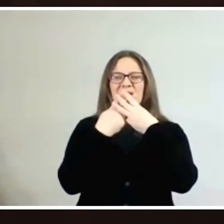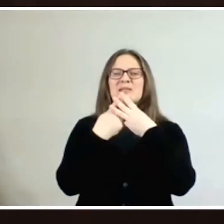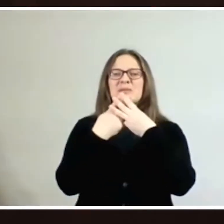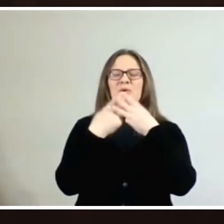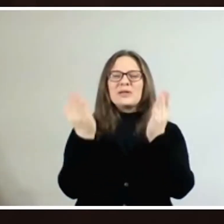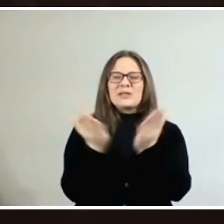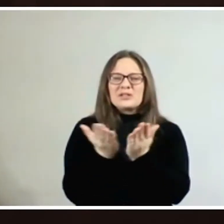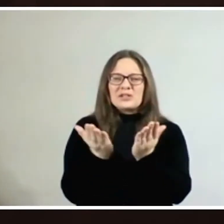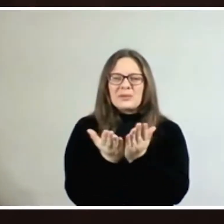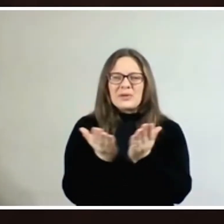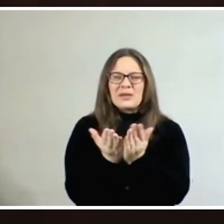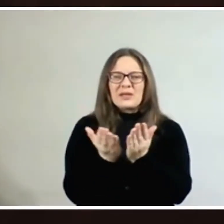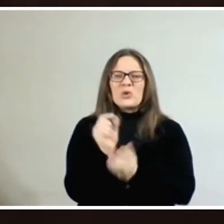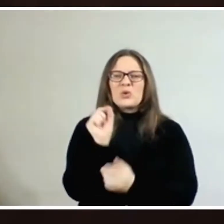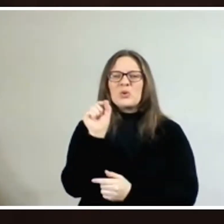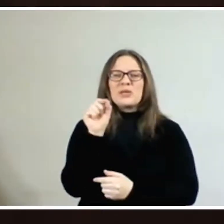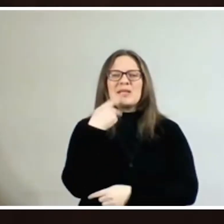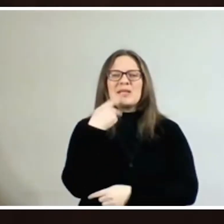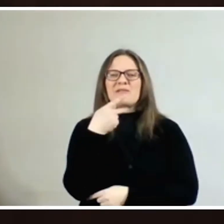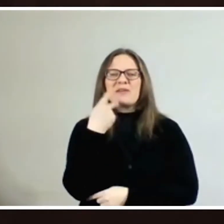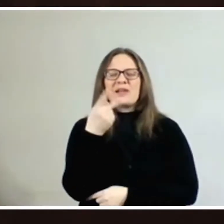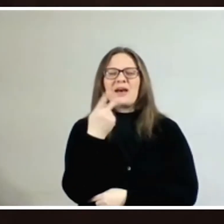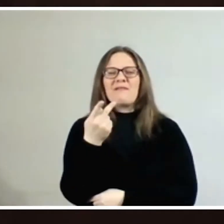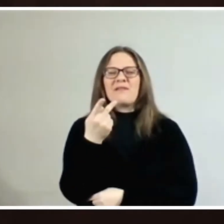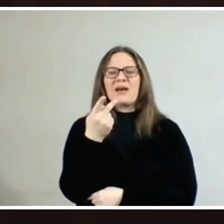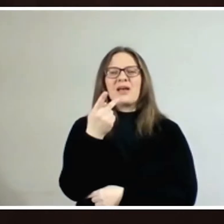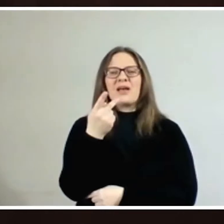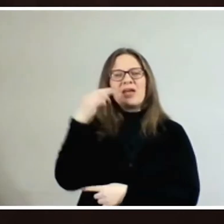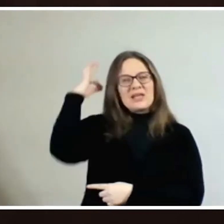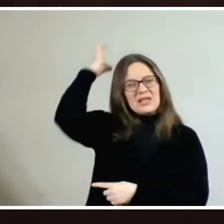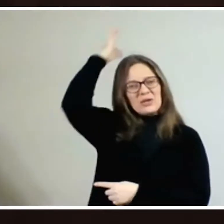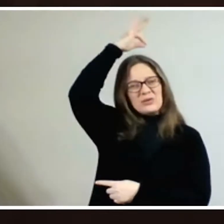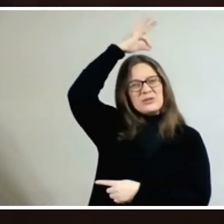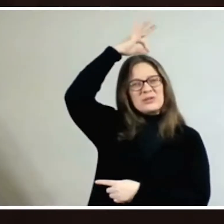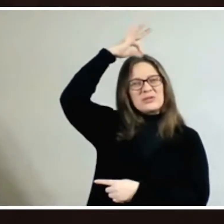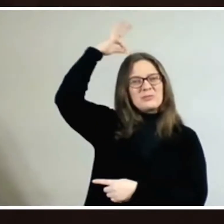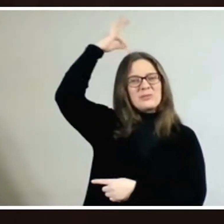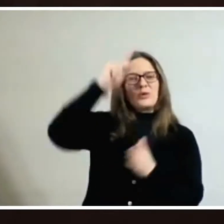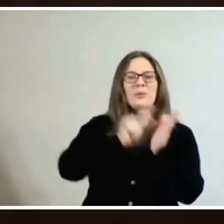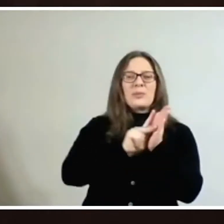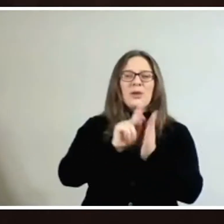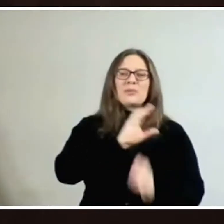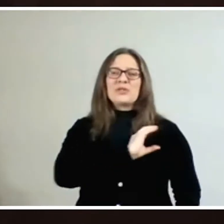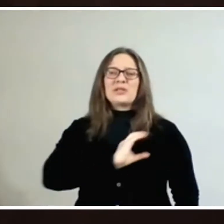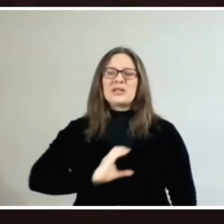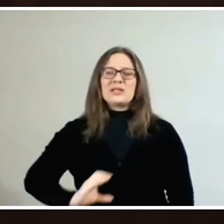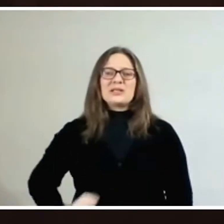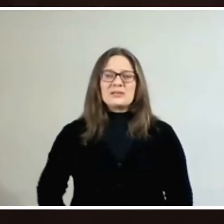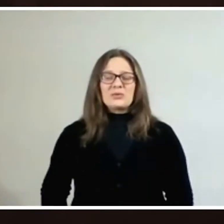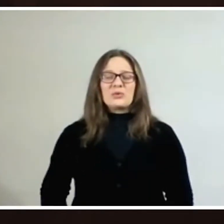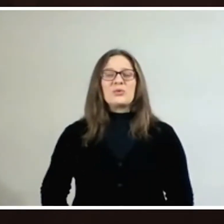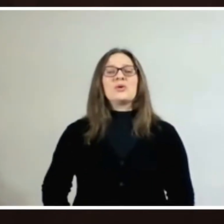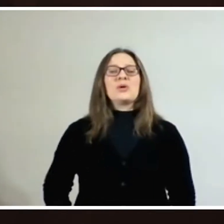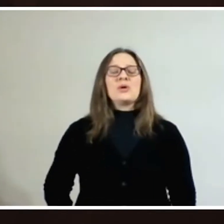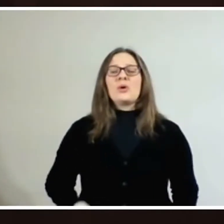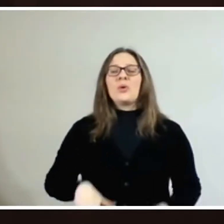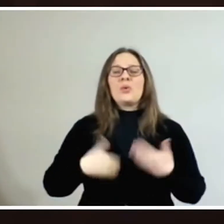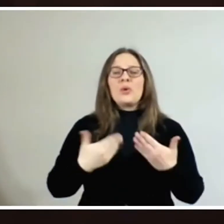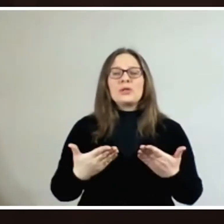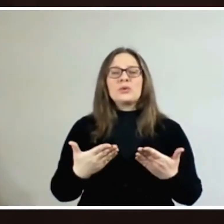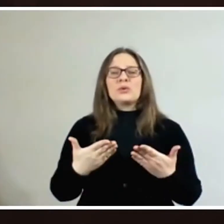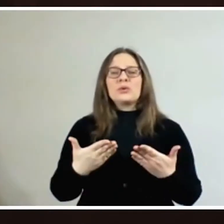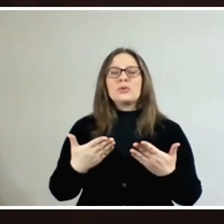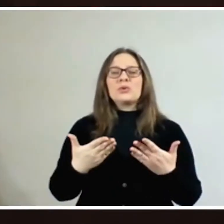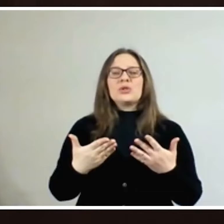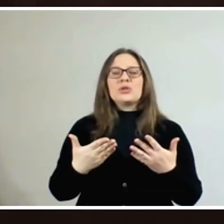e dizia que o Espírito de Cristo veio a Jesus no batismo e o abandonou antes